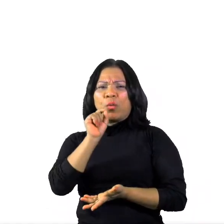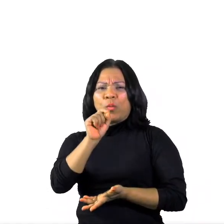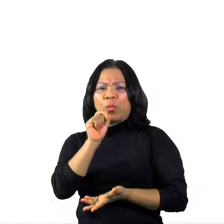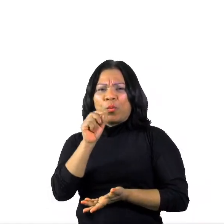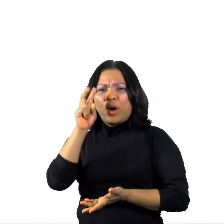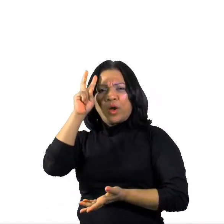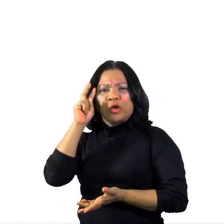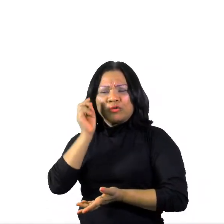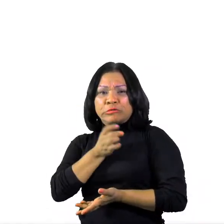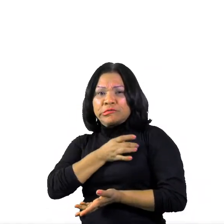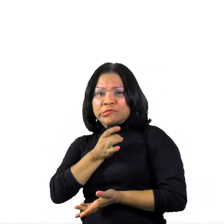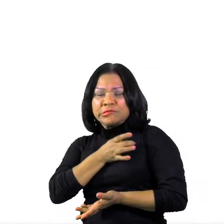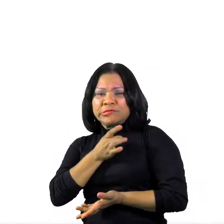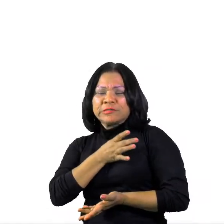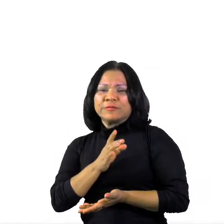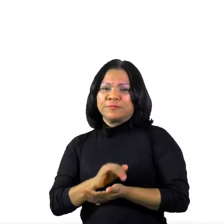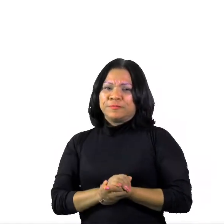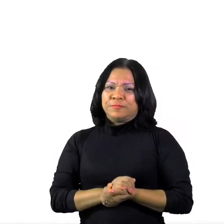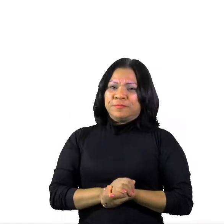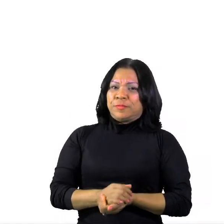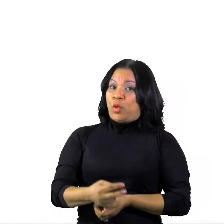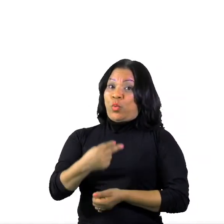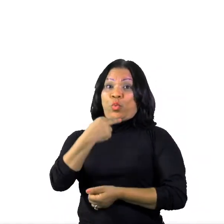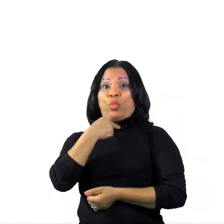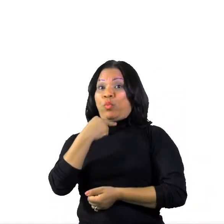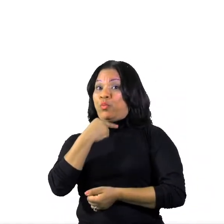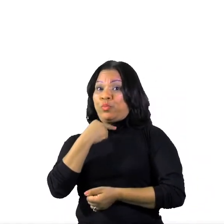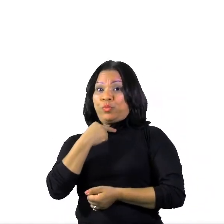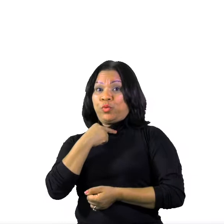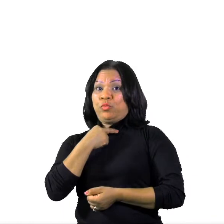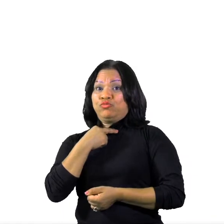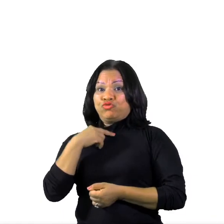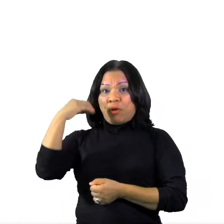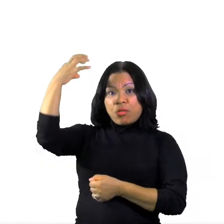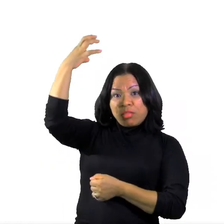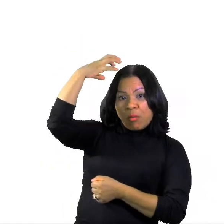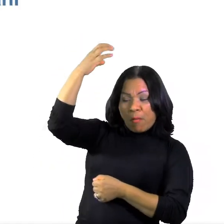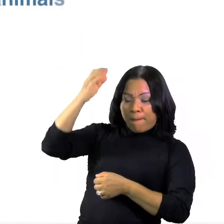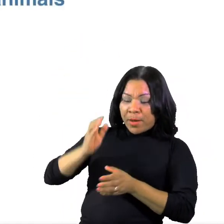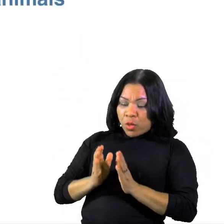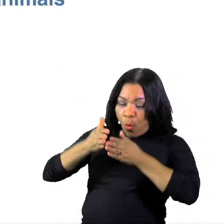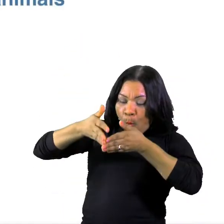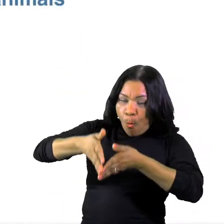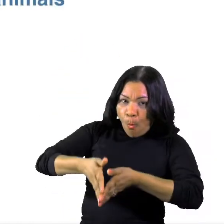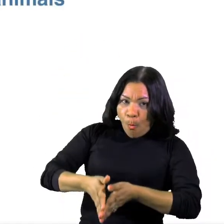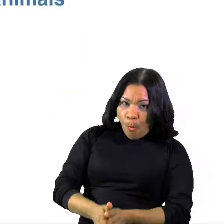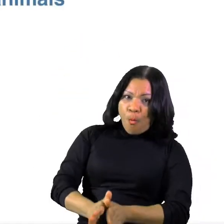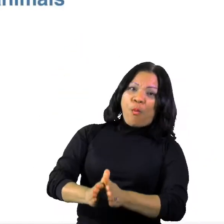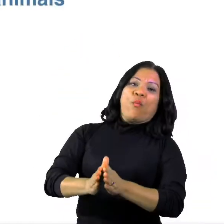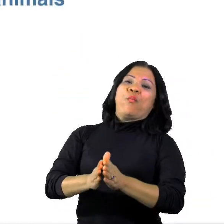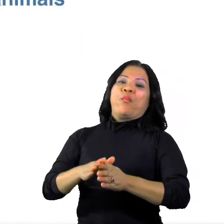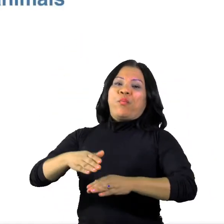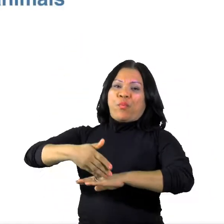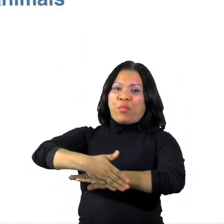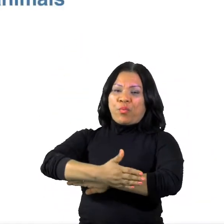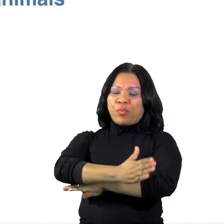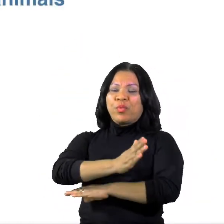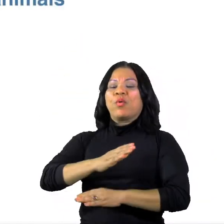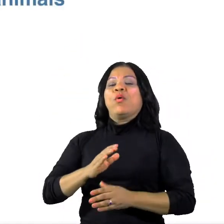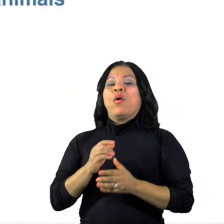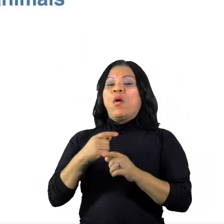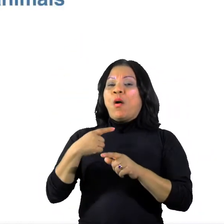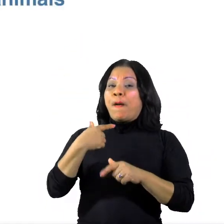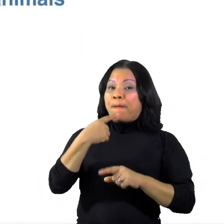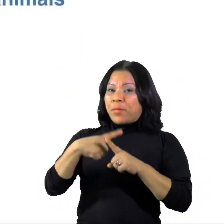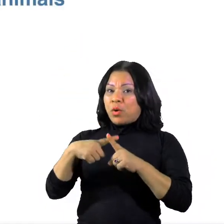Não podíamos tomar banho no rio Tocantins, porque havia o boto e a pirarara,